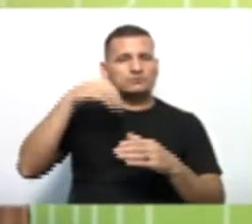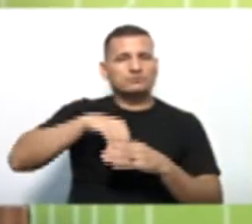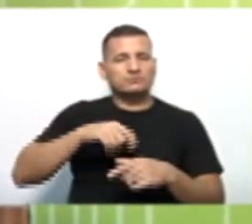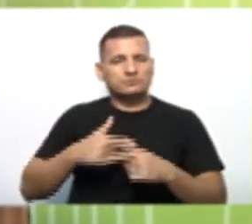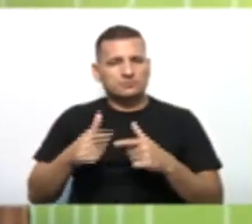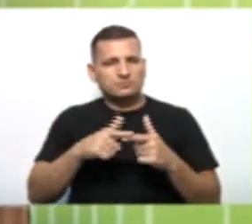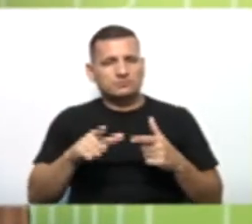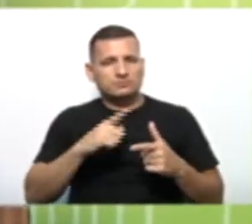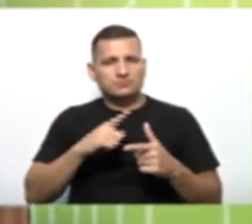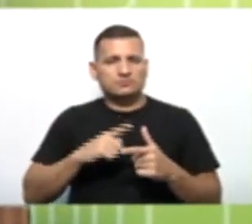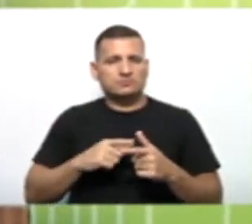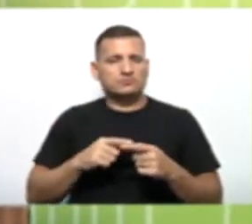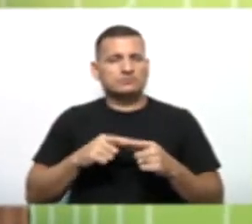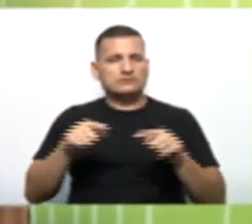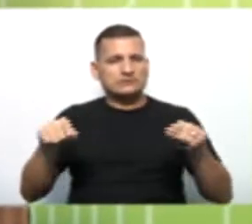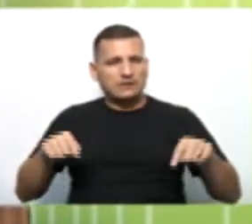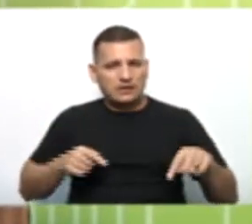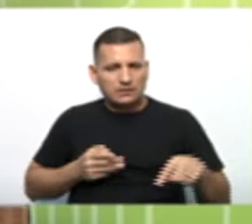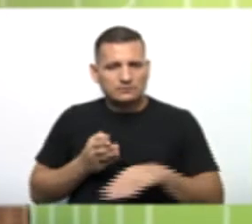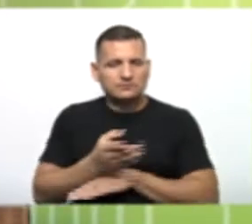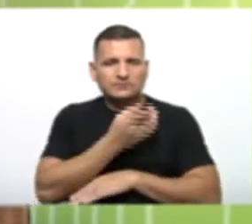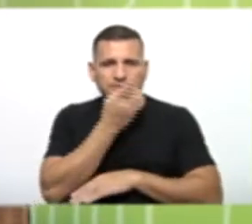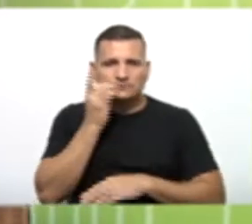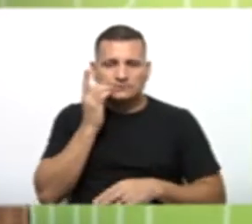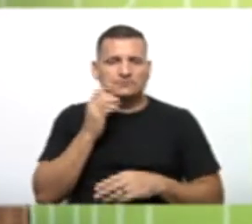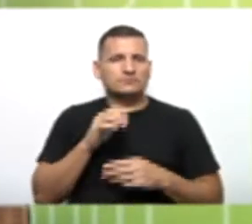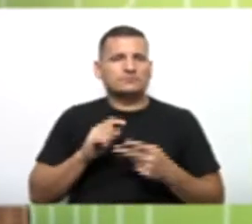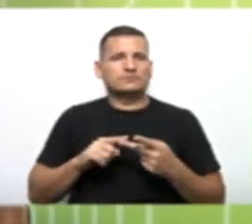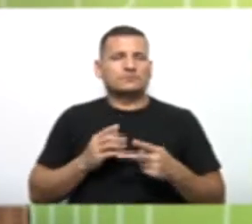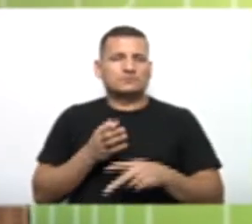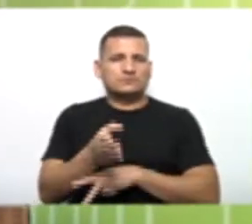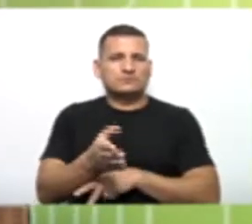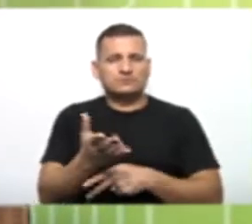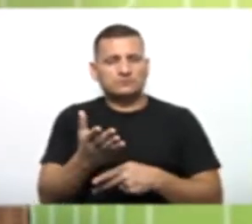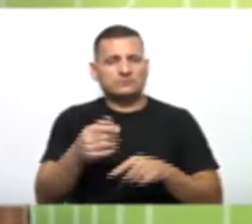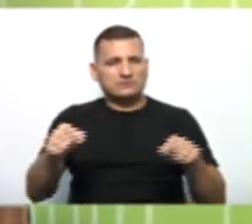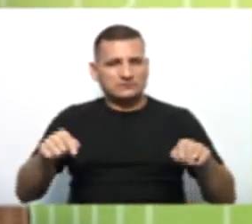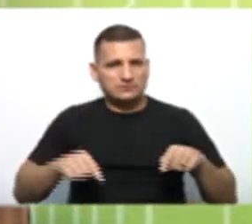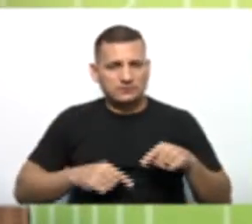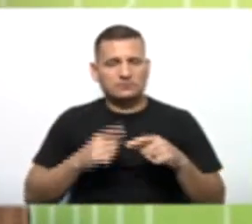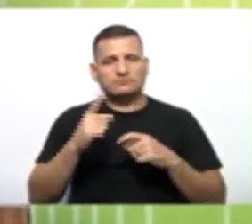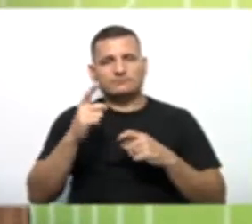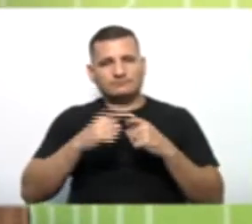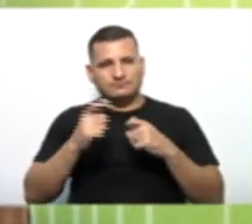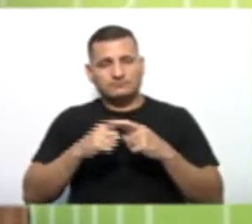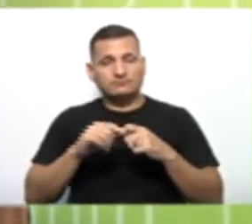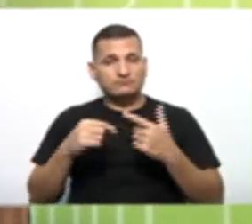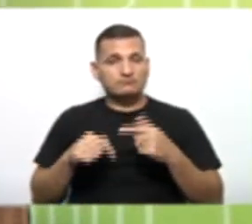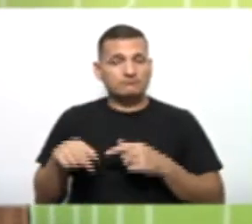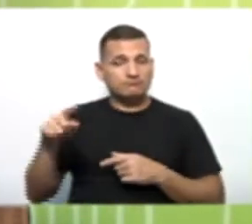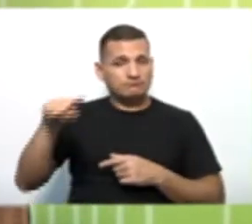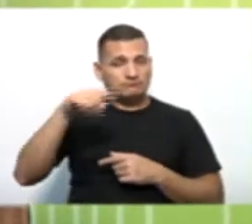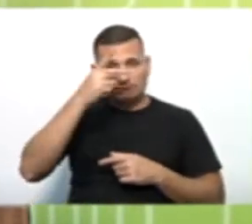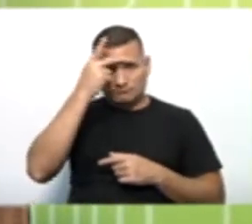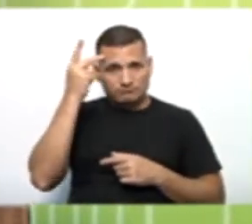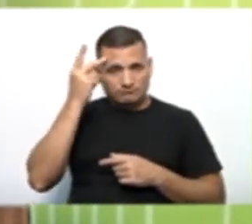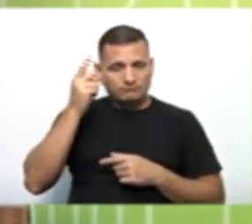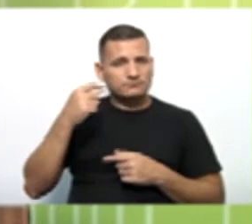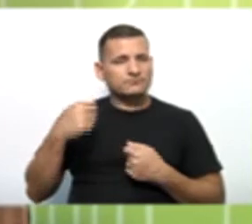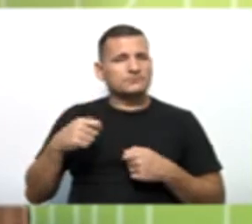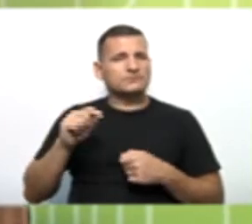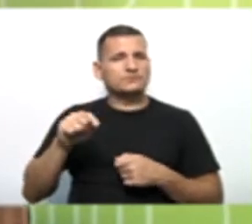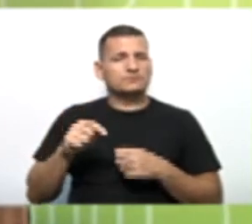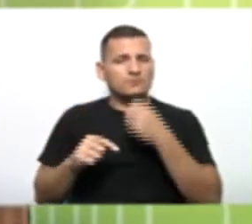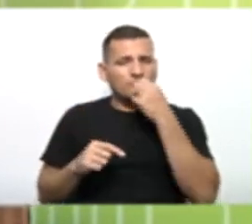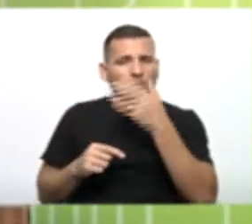de um de um consultório o zoológico dentro de uma clínica médica e evidentemente essas pessoas precisam é de